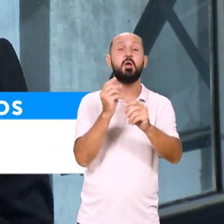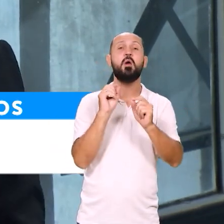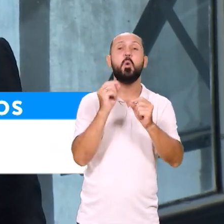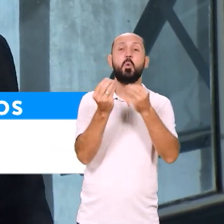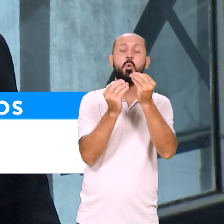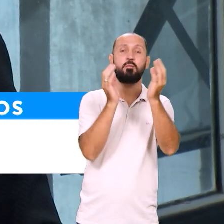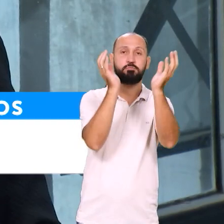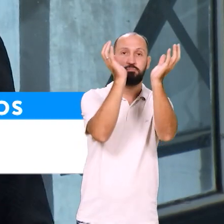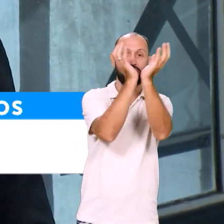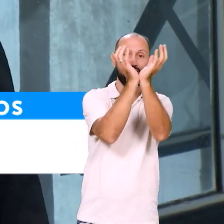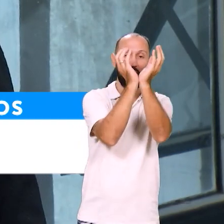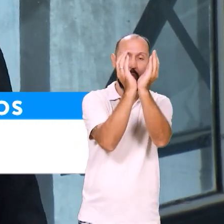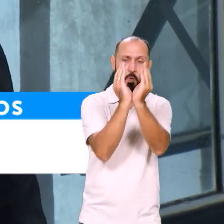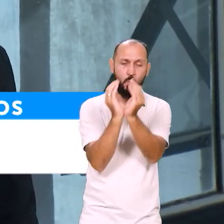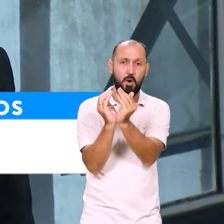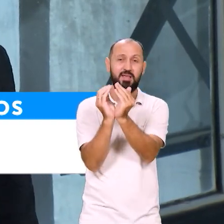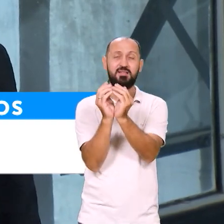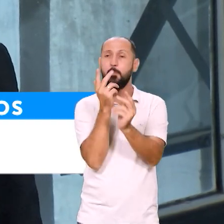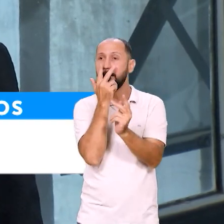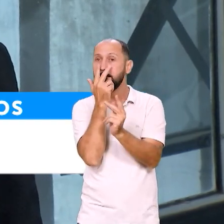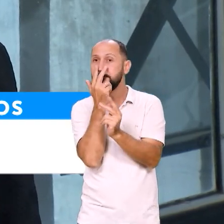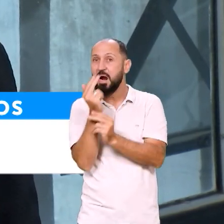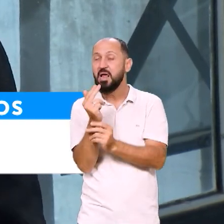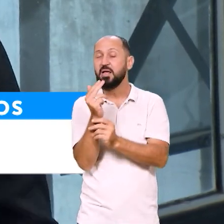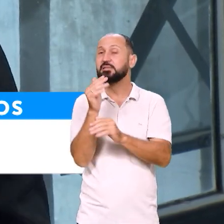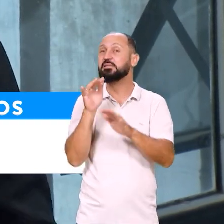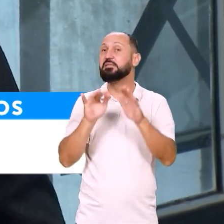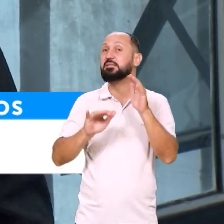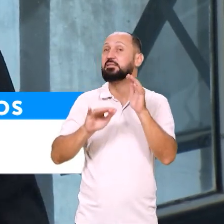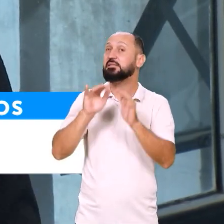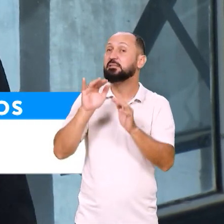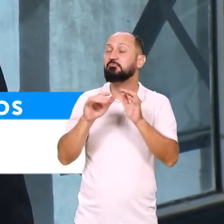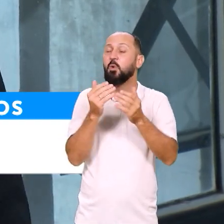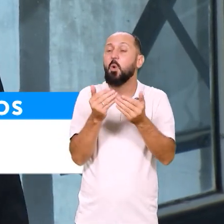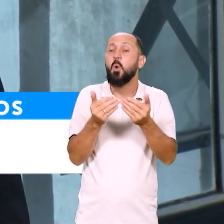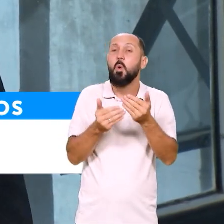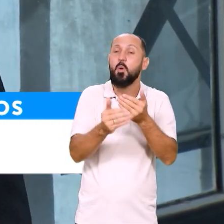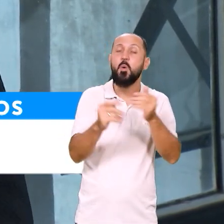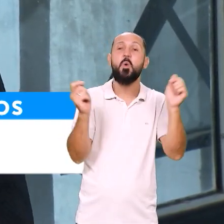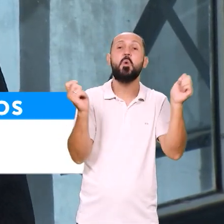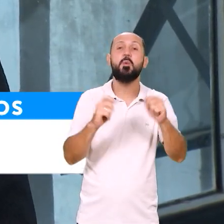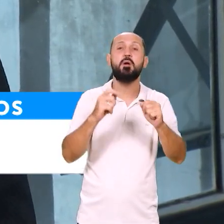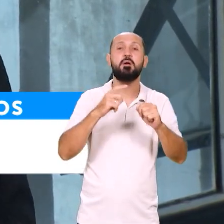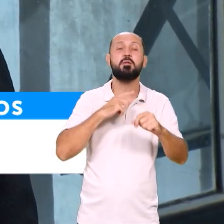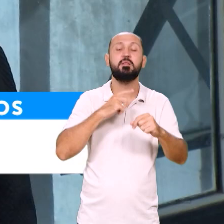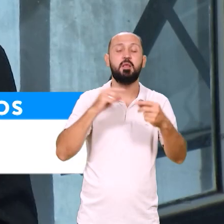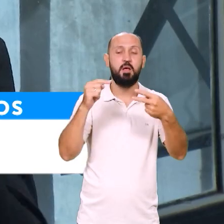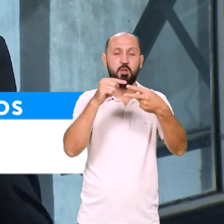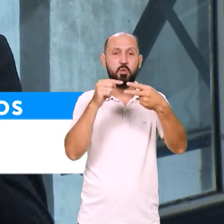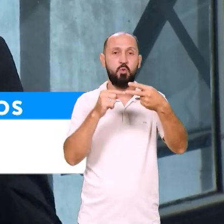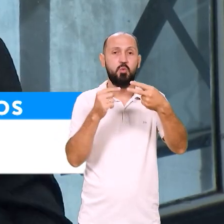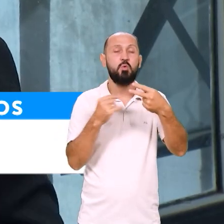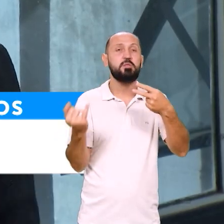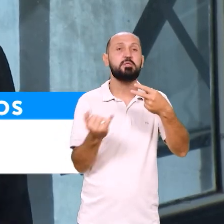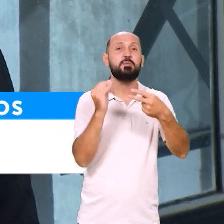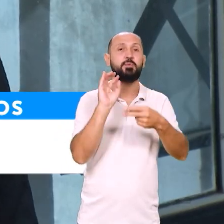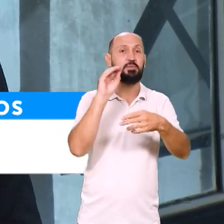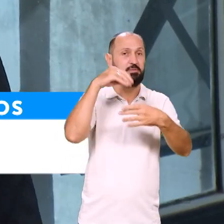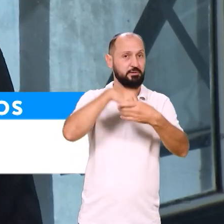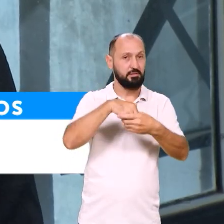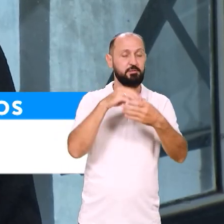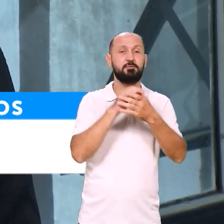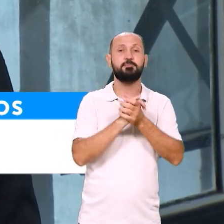Ela identifica esses subgrupos que são similares e, portanto, passa a ser possível ter duas